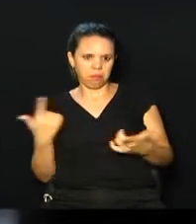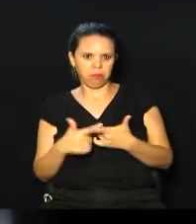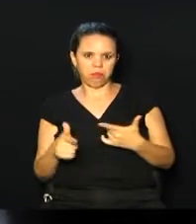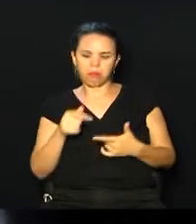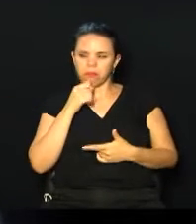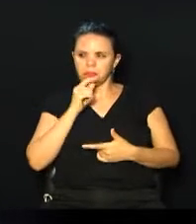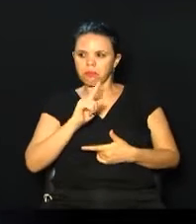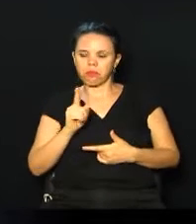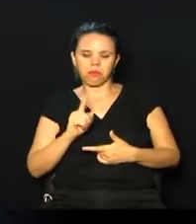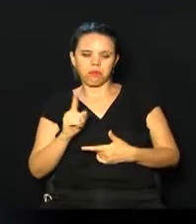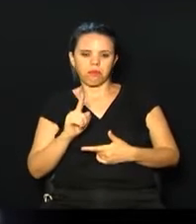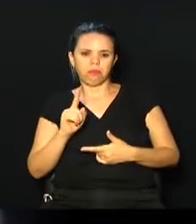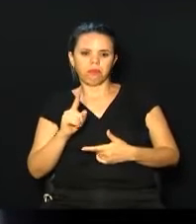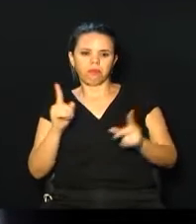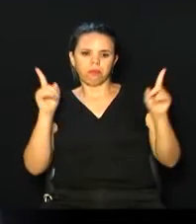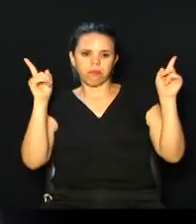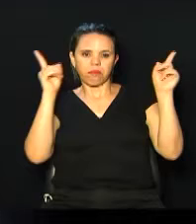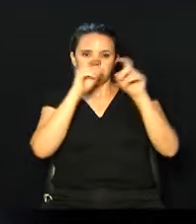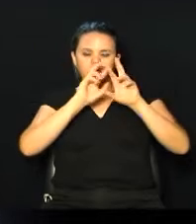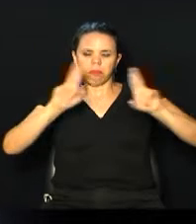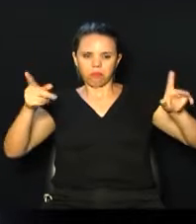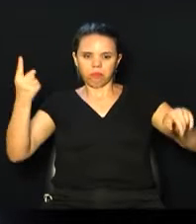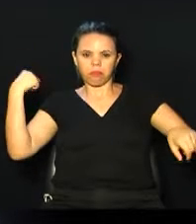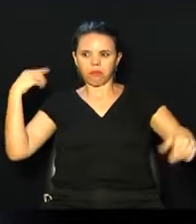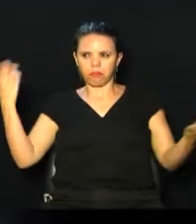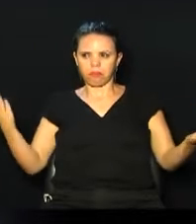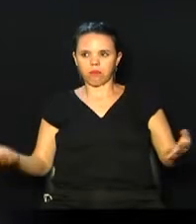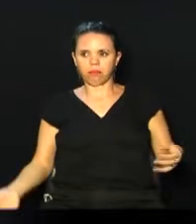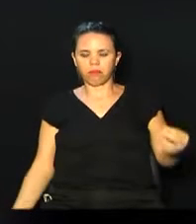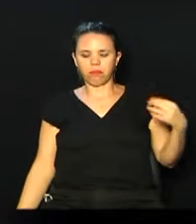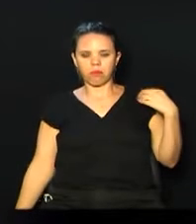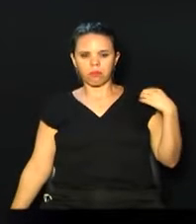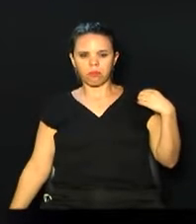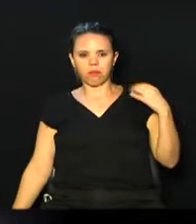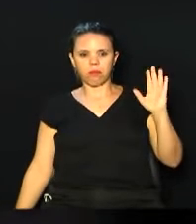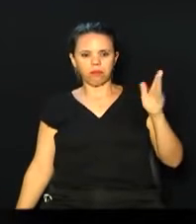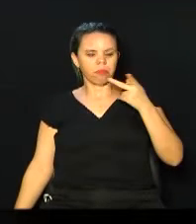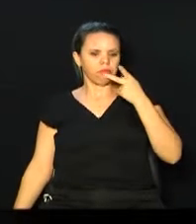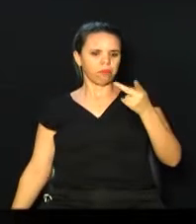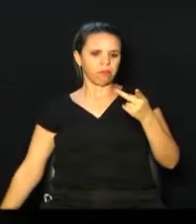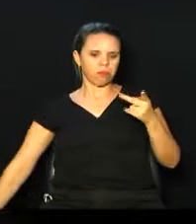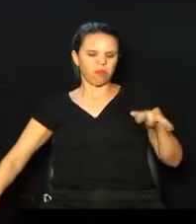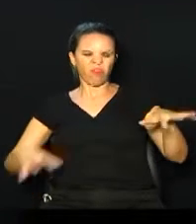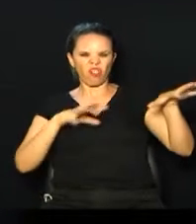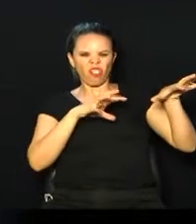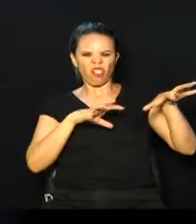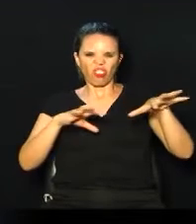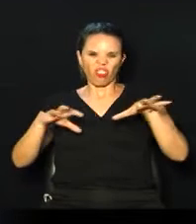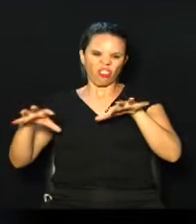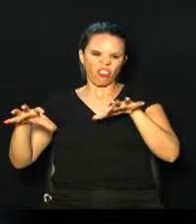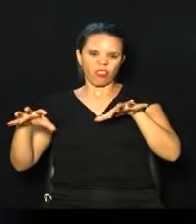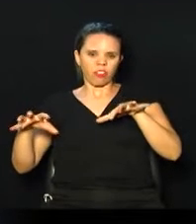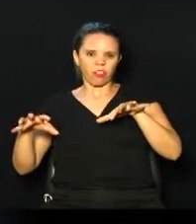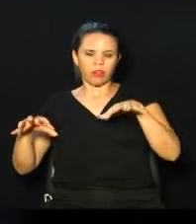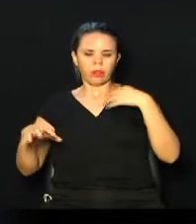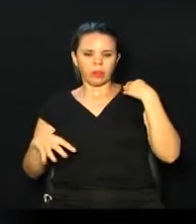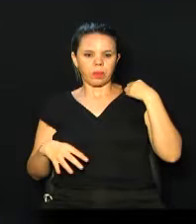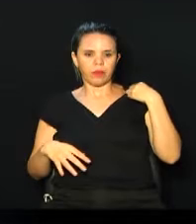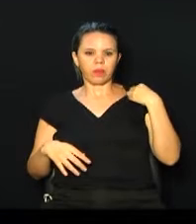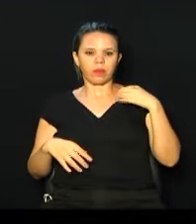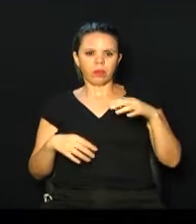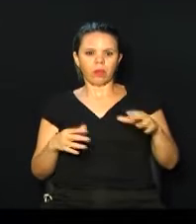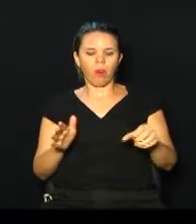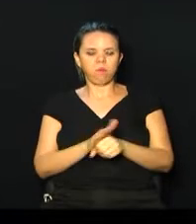a situação era completamente diversa do que é hoje. Como nós já dissemos, as chuvas hoje ocorrem num pouco espaço de tempo, grande